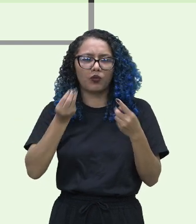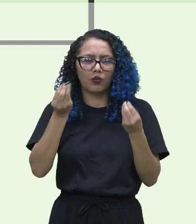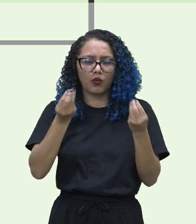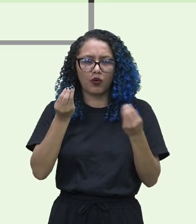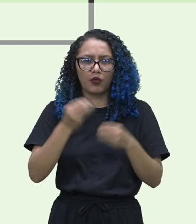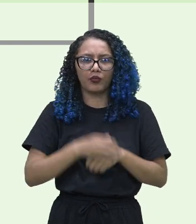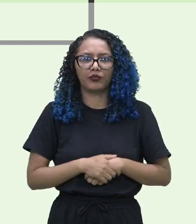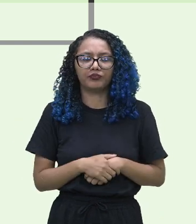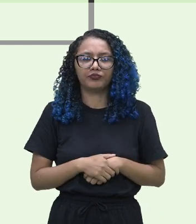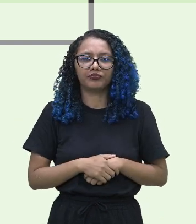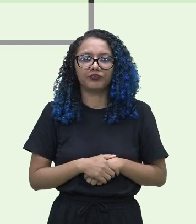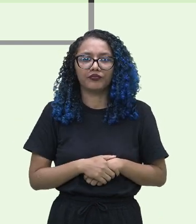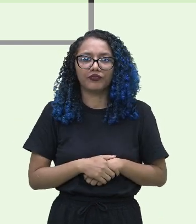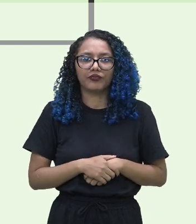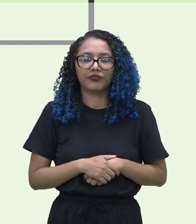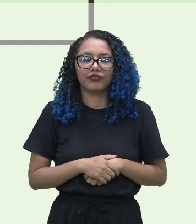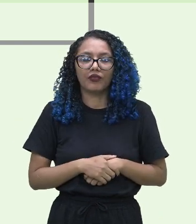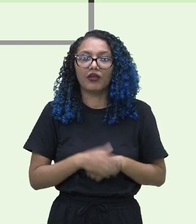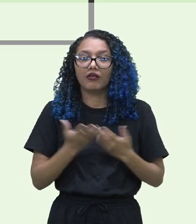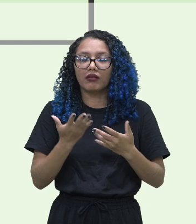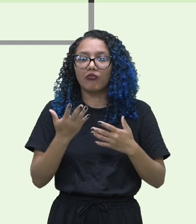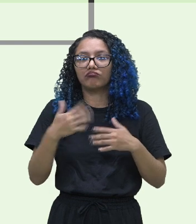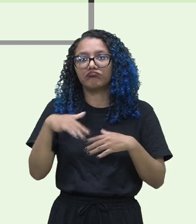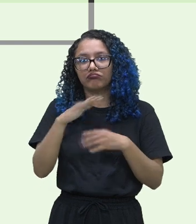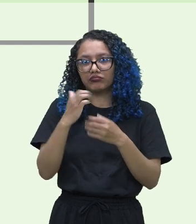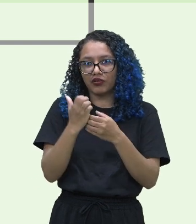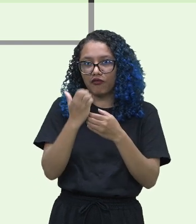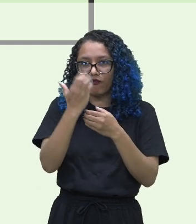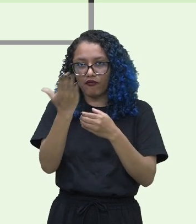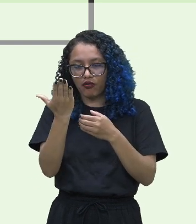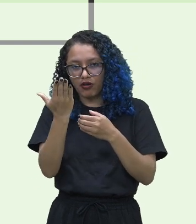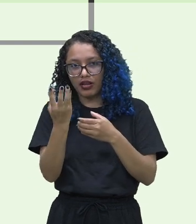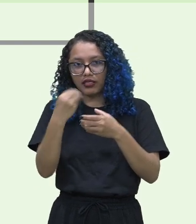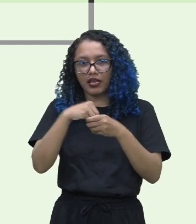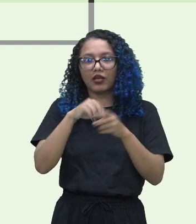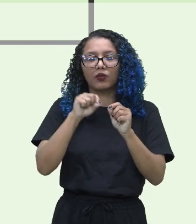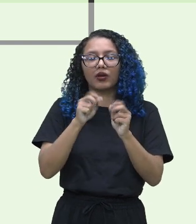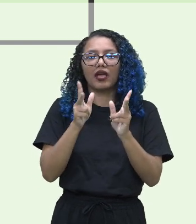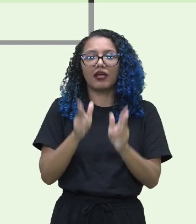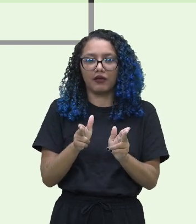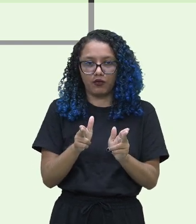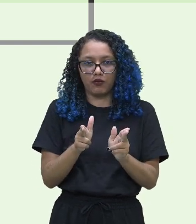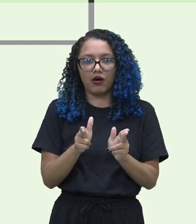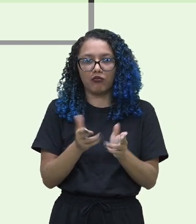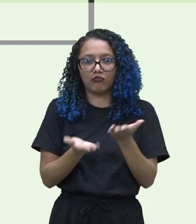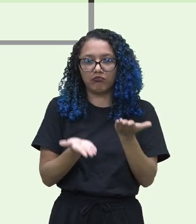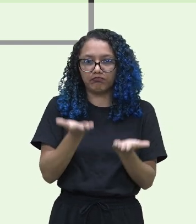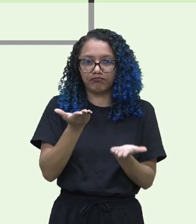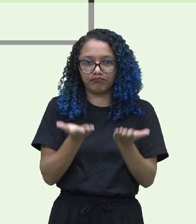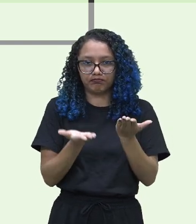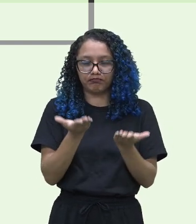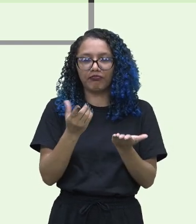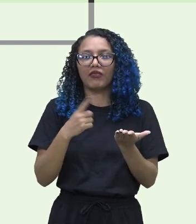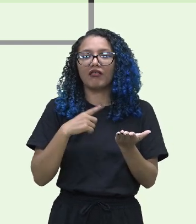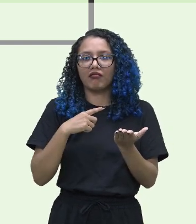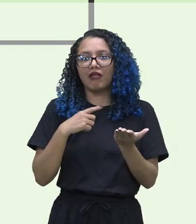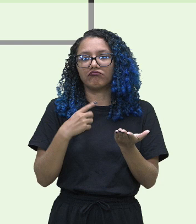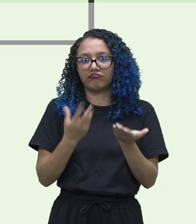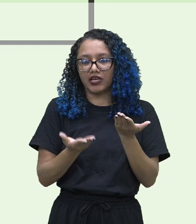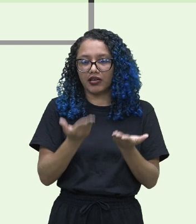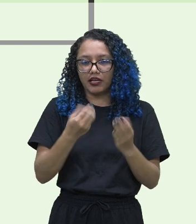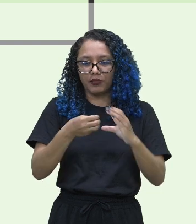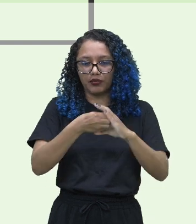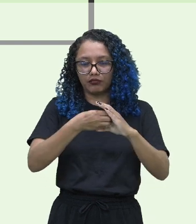meio extracelular e o meio intracelular daquela célula estão iguais. Então, eles estão em equilíbrio osmótico. Não